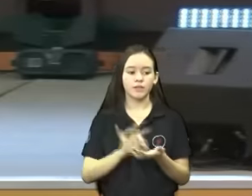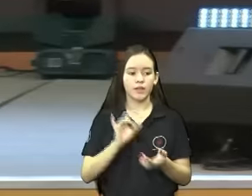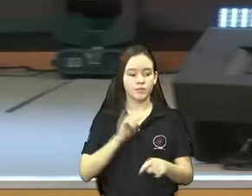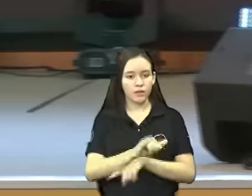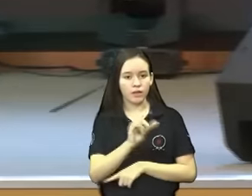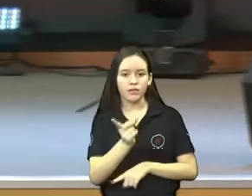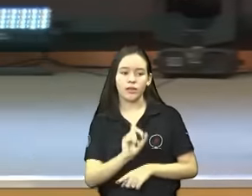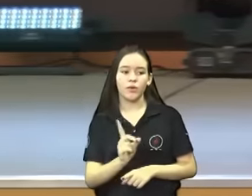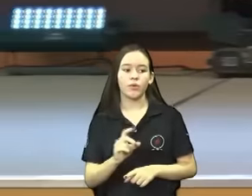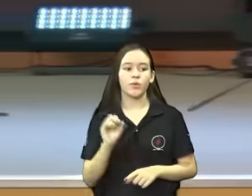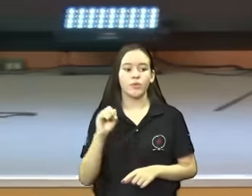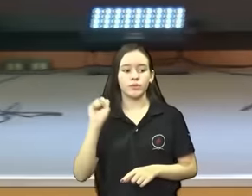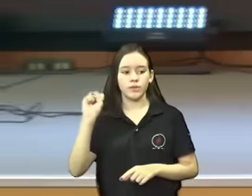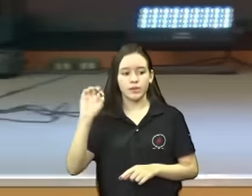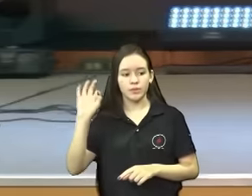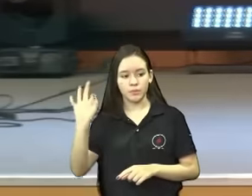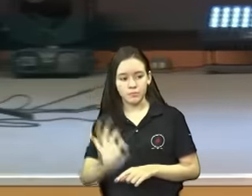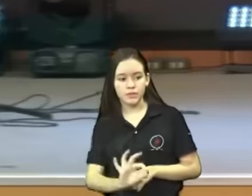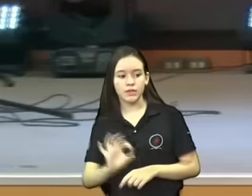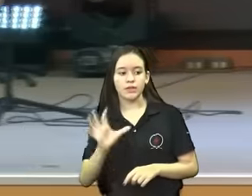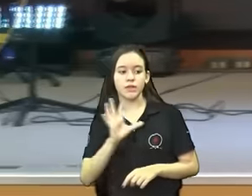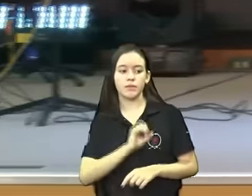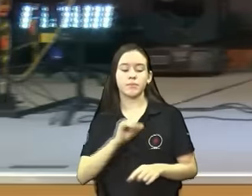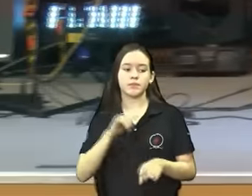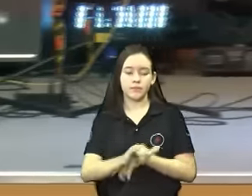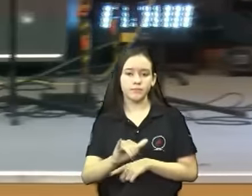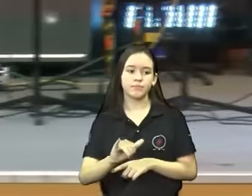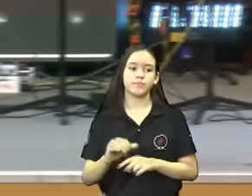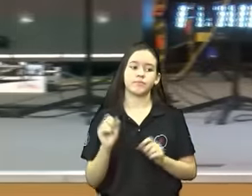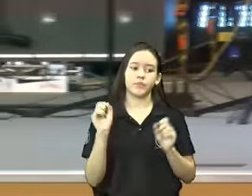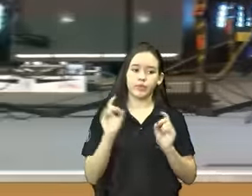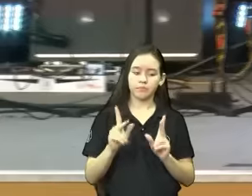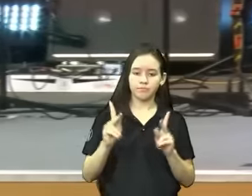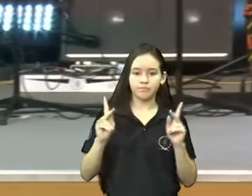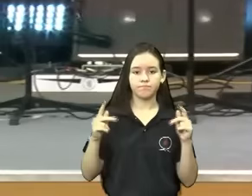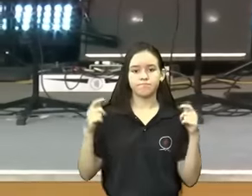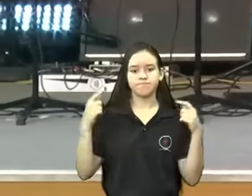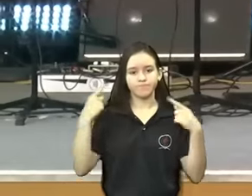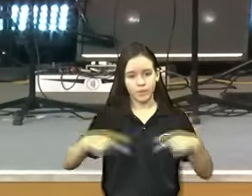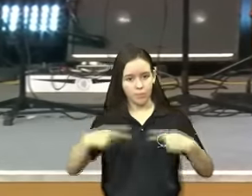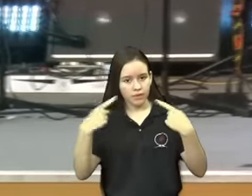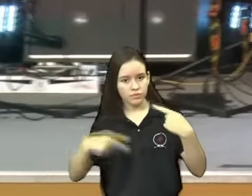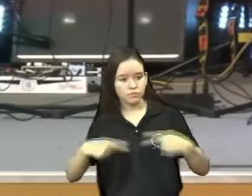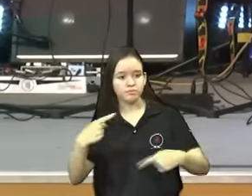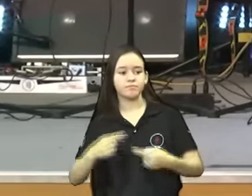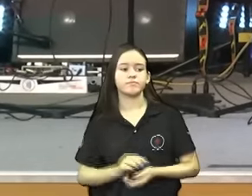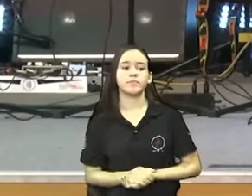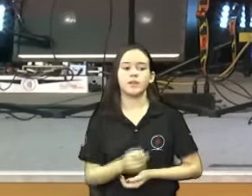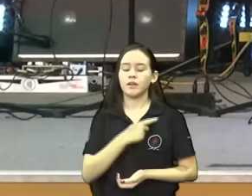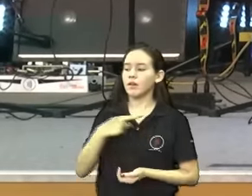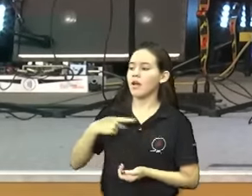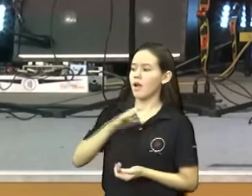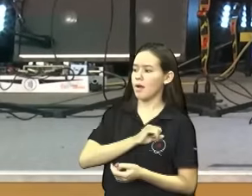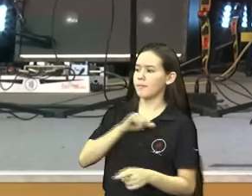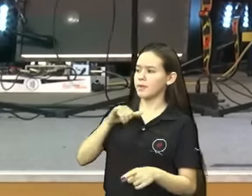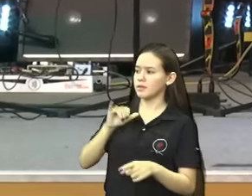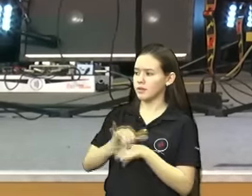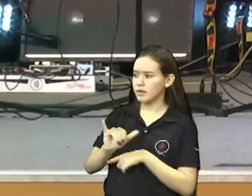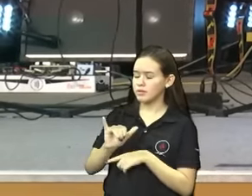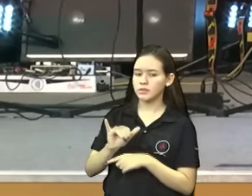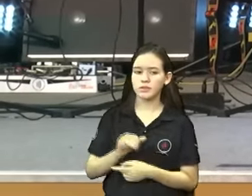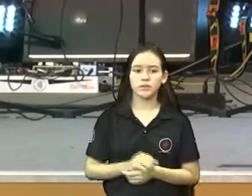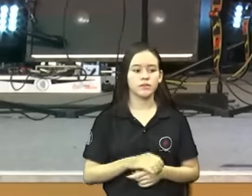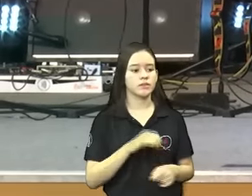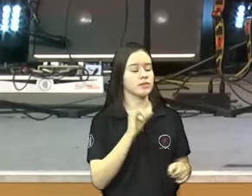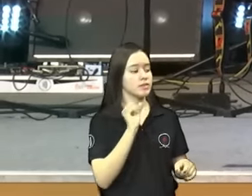falaram que quem ama atrás muito bem aí eu fui para o debate pastor quem ama atrás eu falei